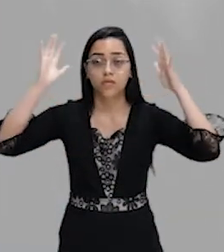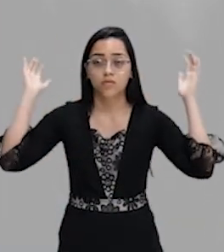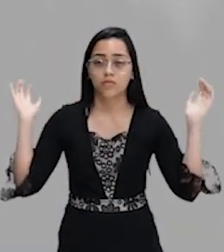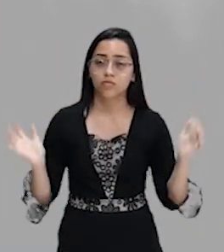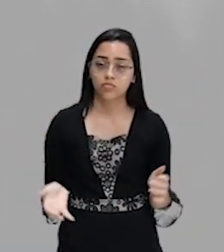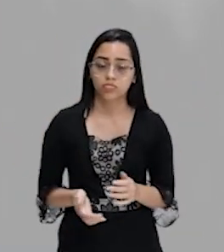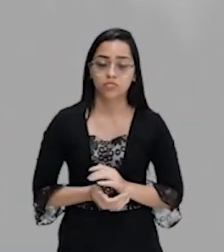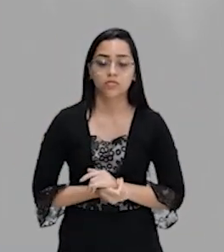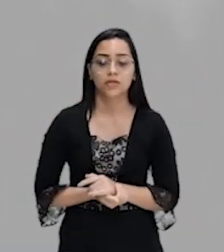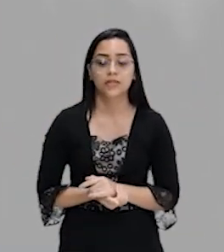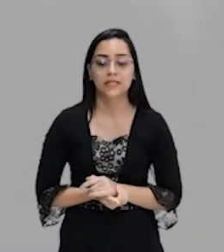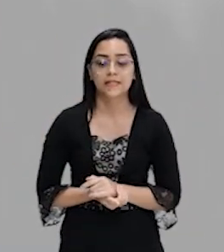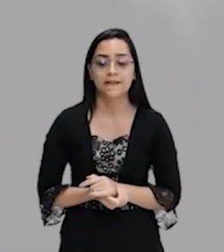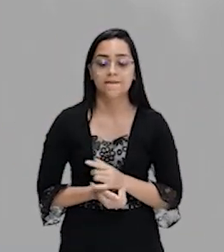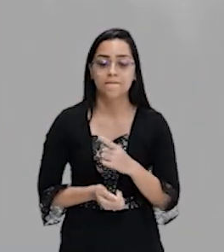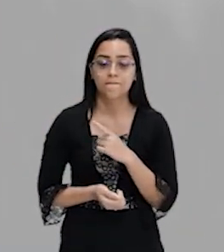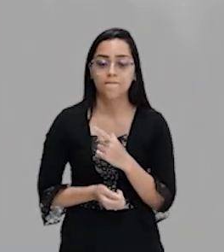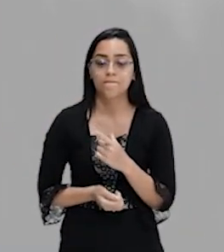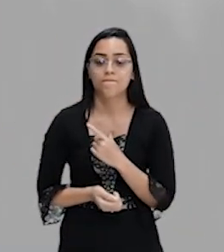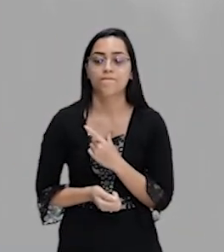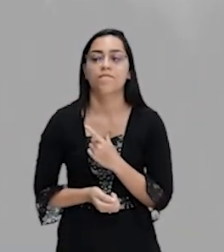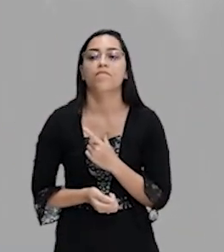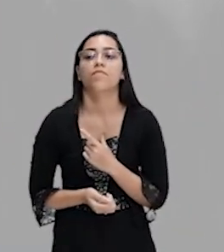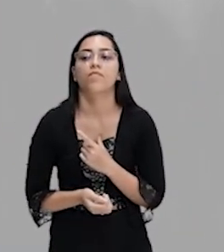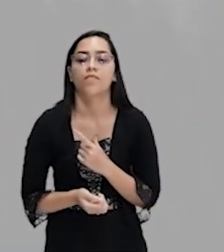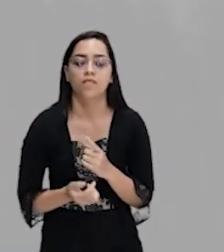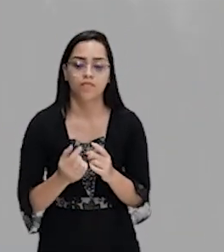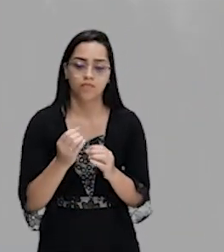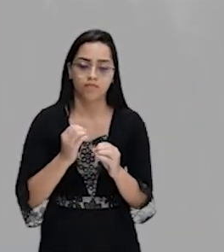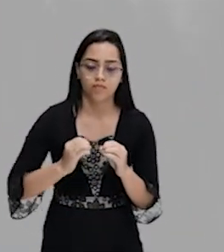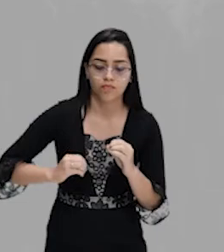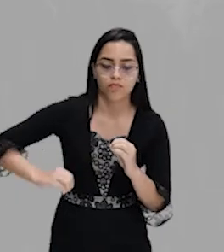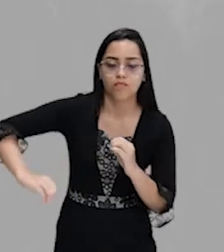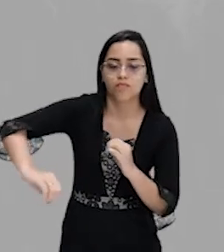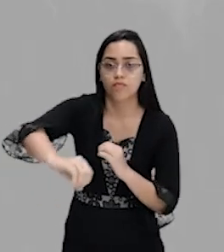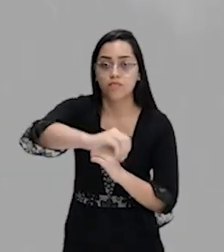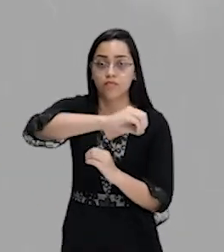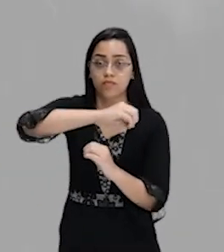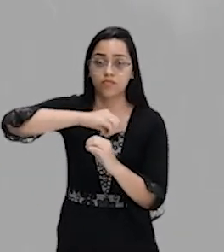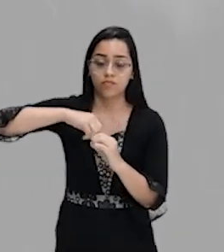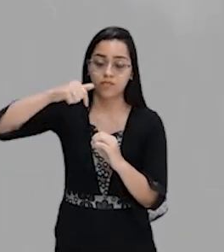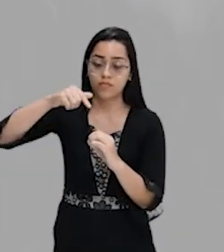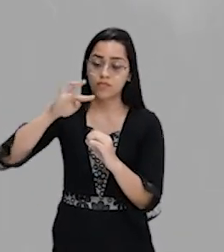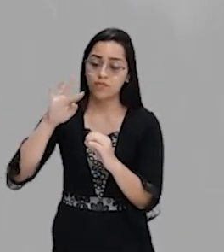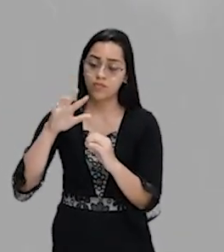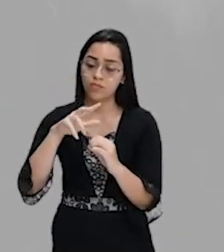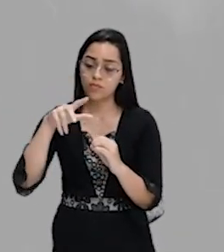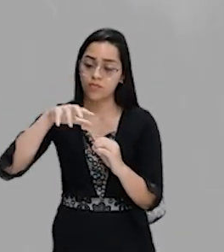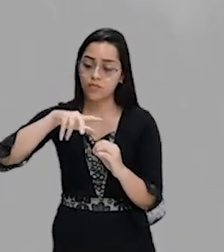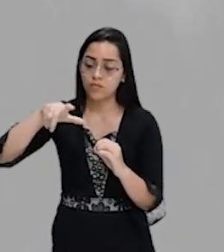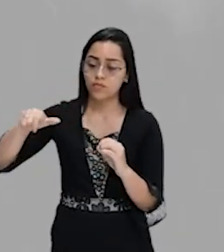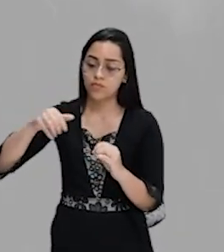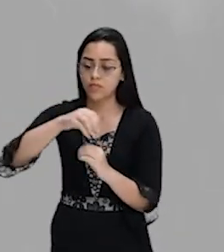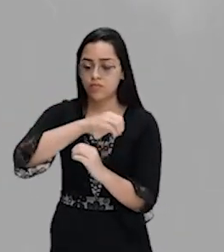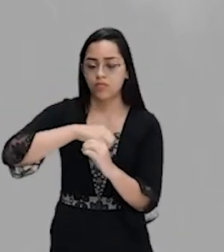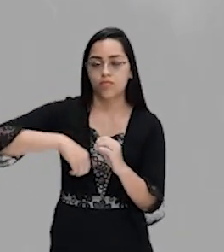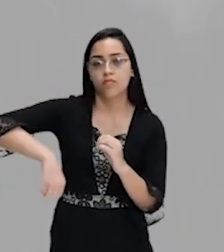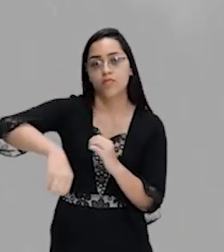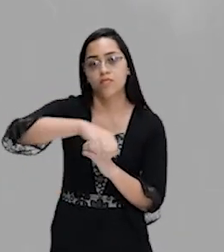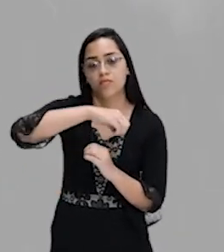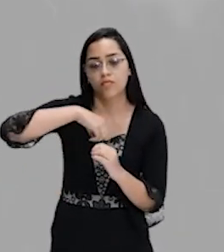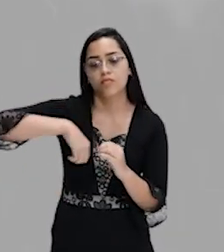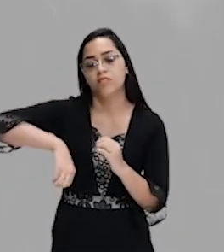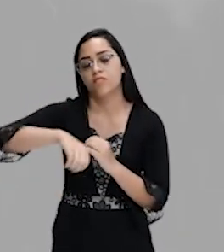rochas, ok? E essas rochas elas ficaram ali em órbita em torno da Terra e isso, ao passar do tempo, elas foram